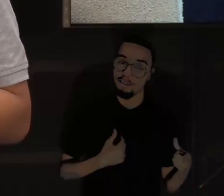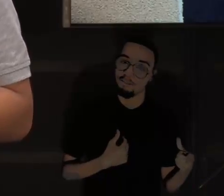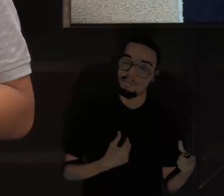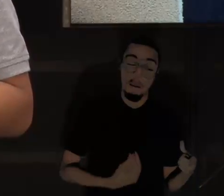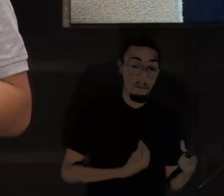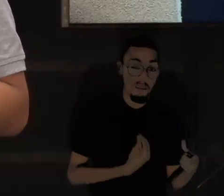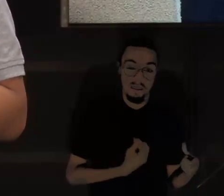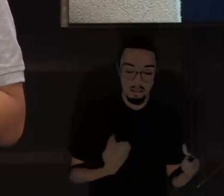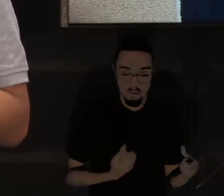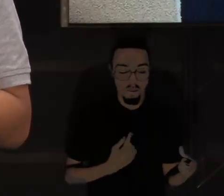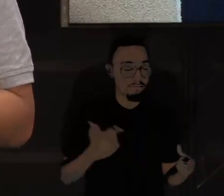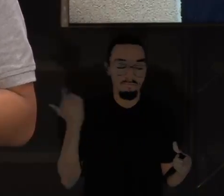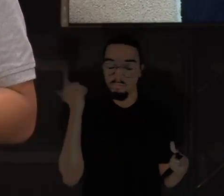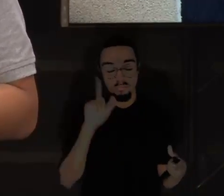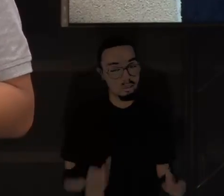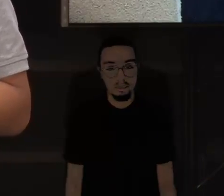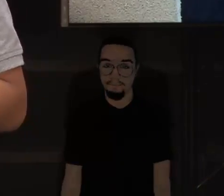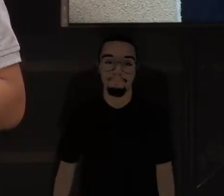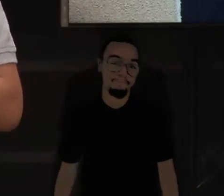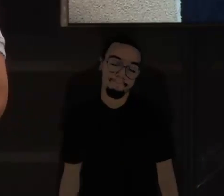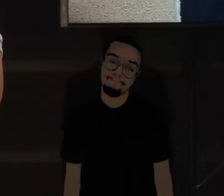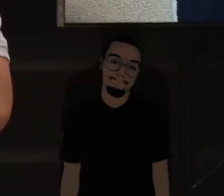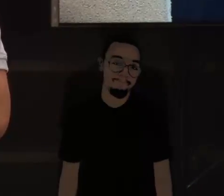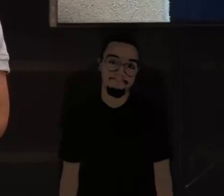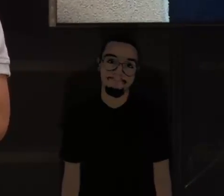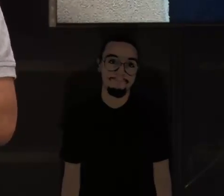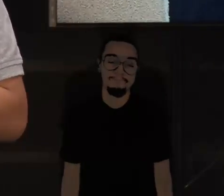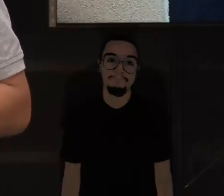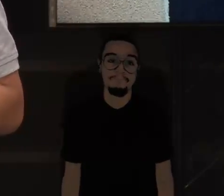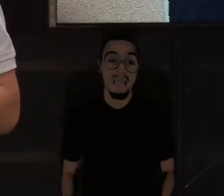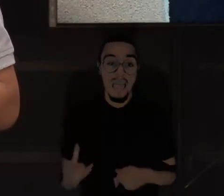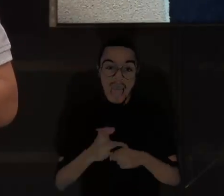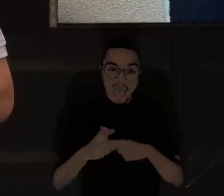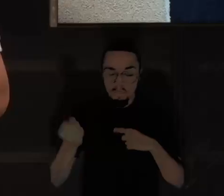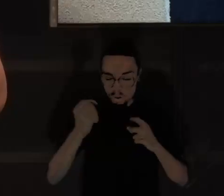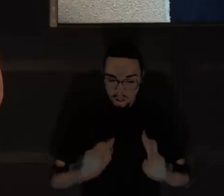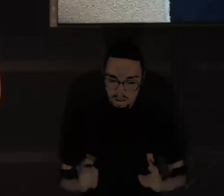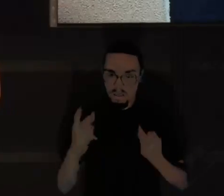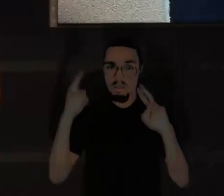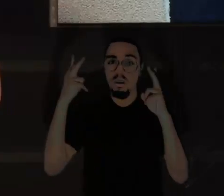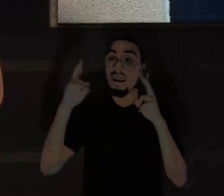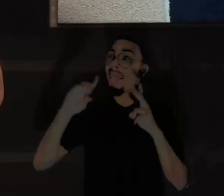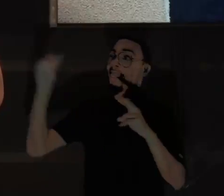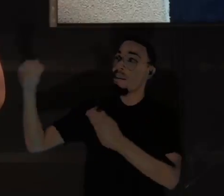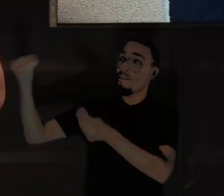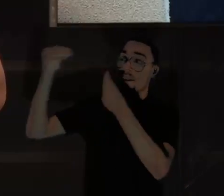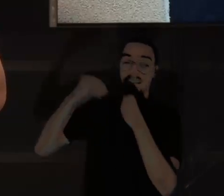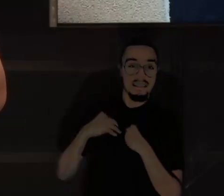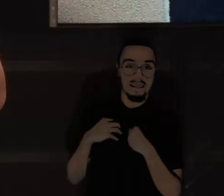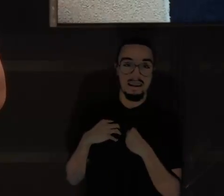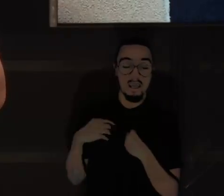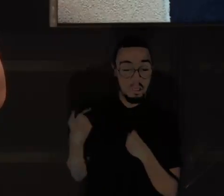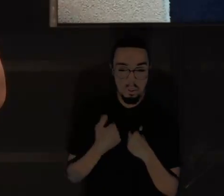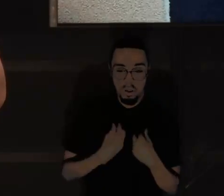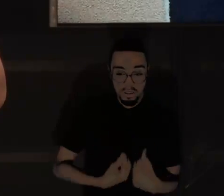As vitórias que Deus vai gerar em você são batalhas maiores do que você.